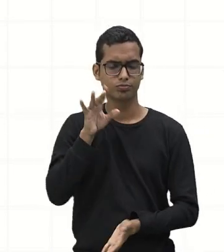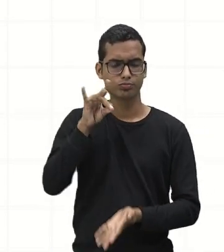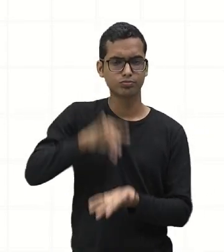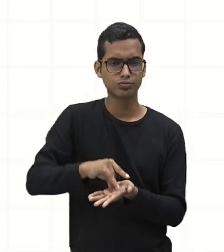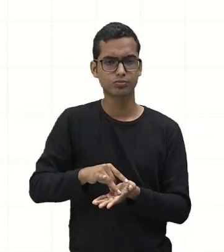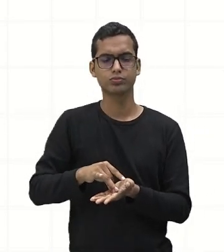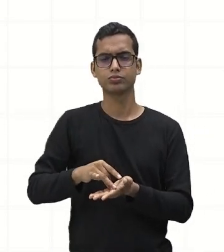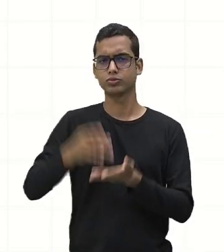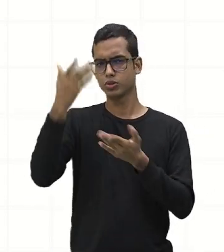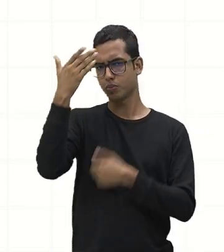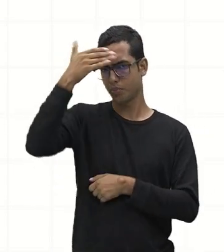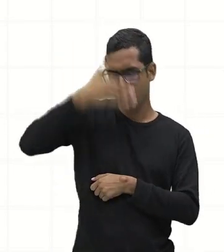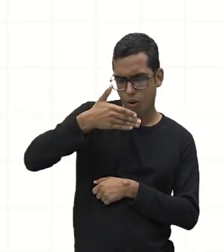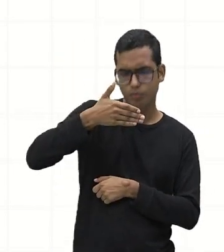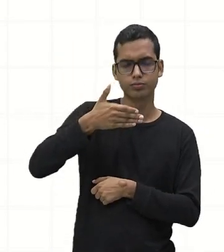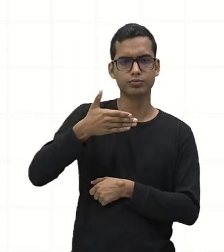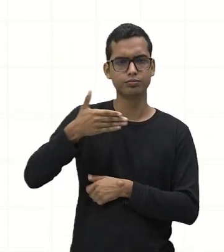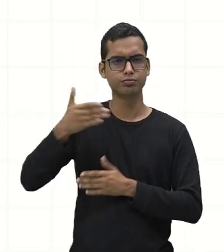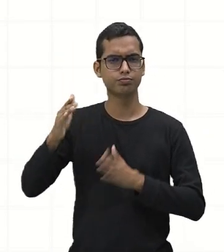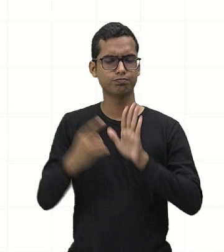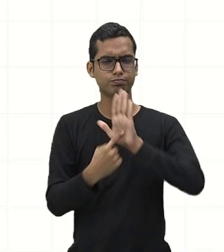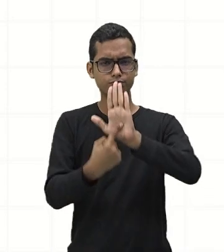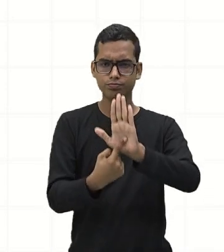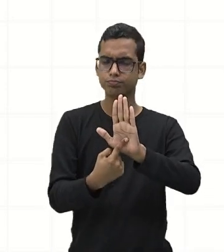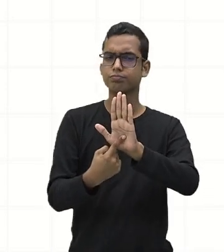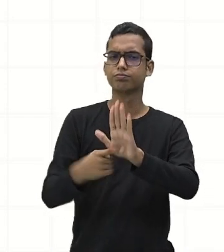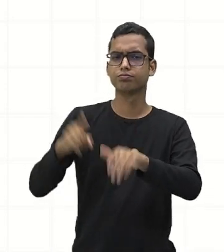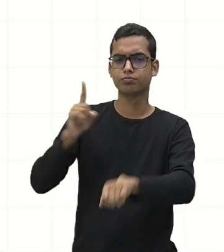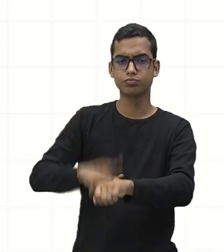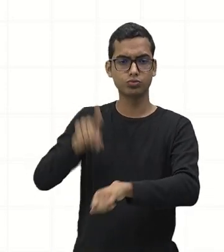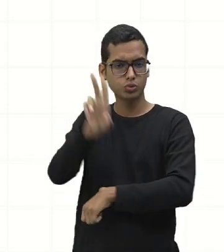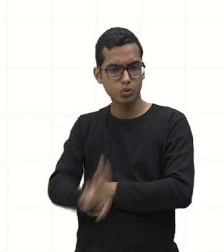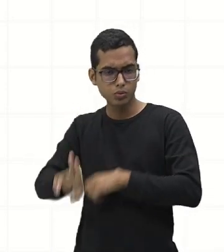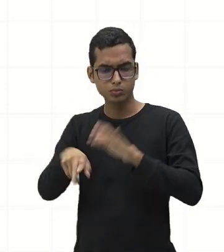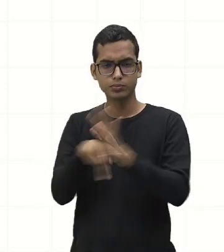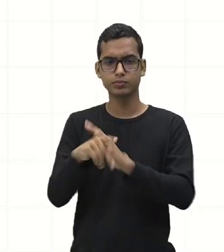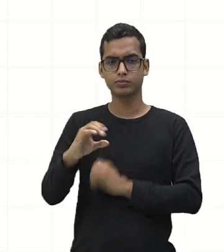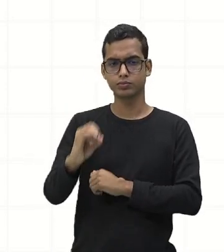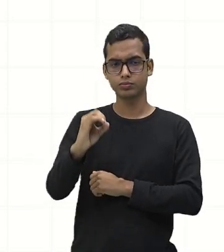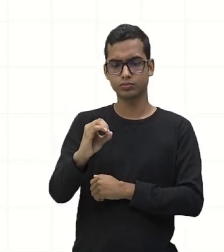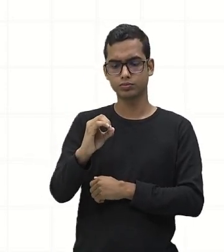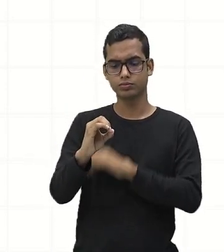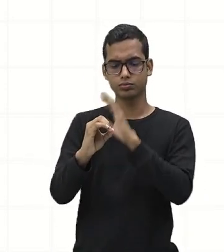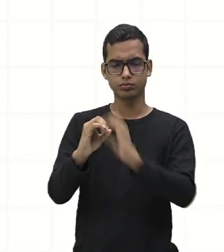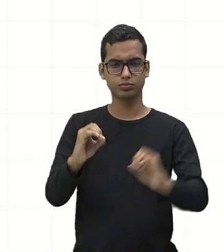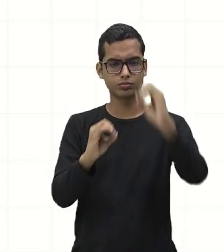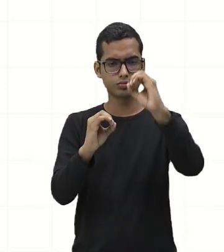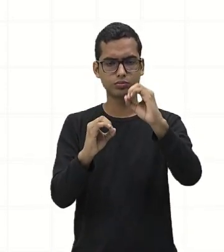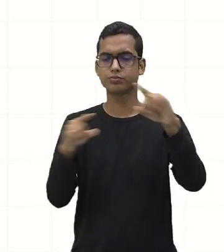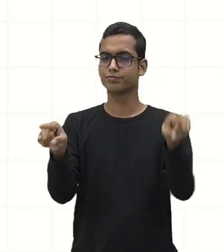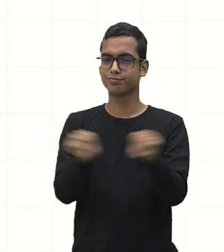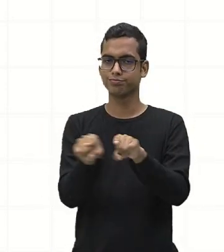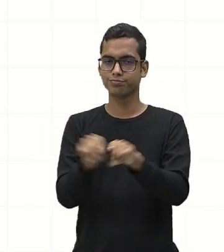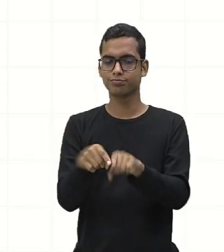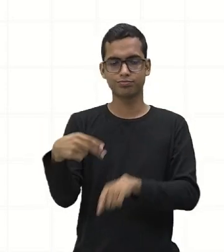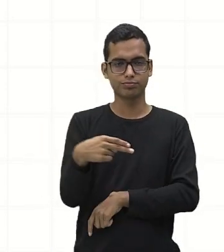algumas comprovações, né, demonstrações, utilizam zero elevado a zero também igual a 1,